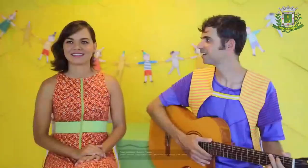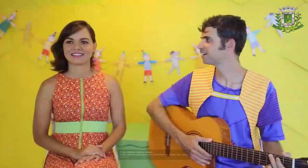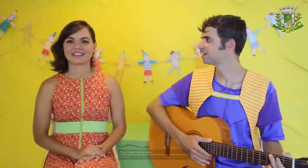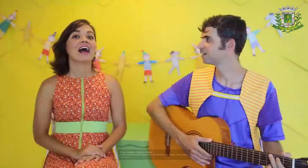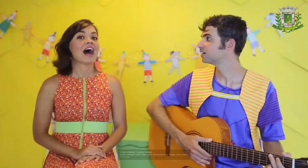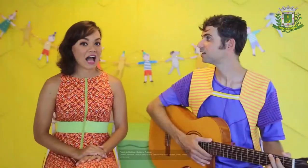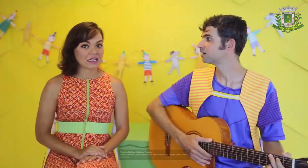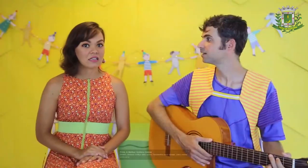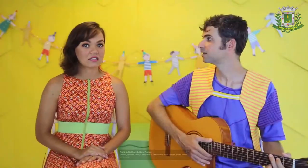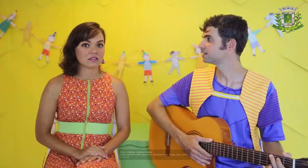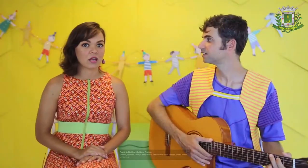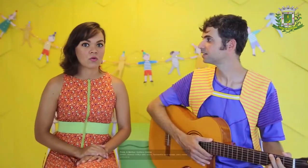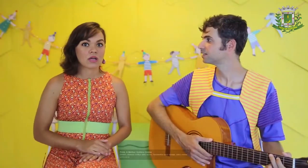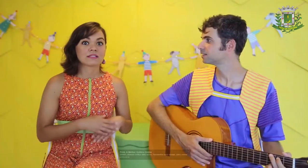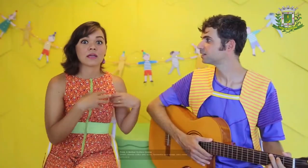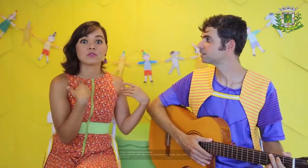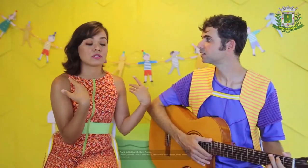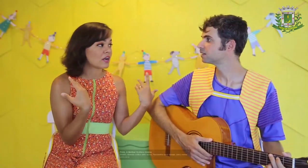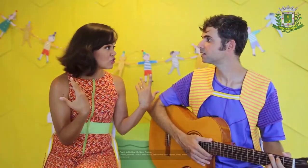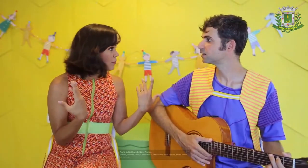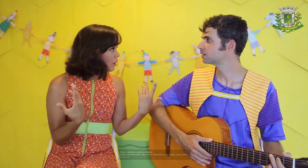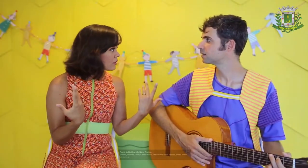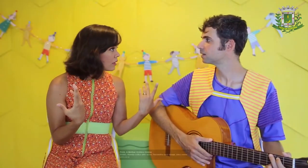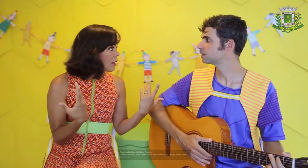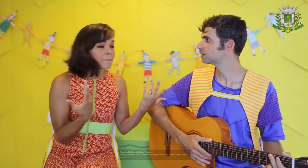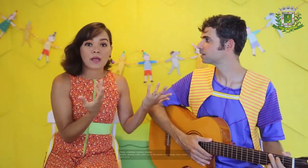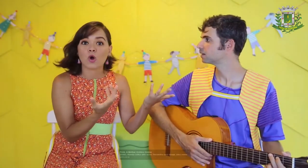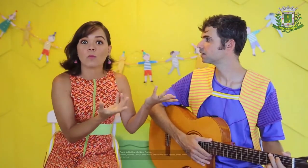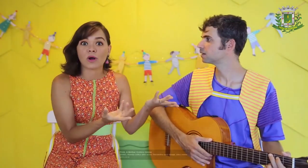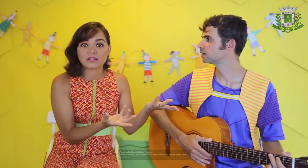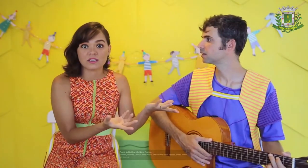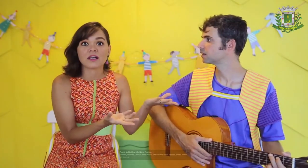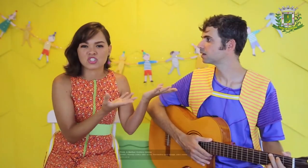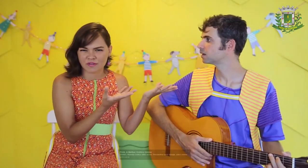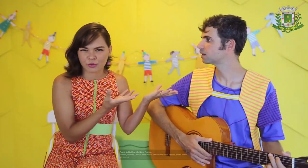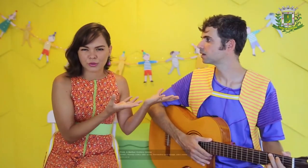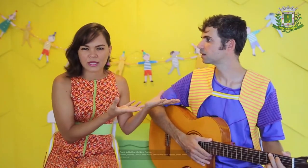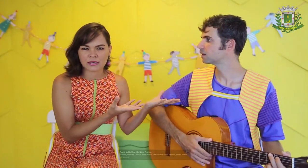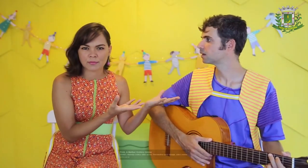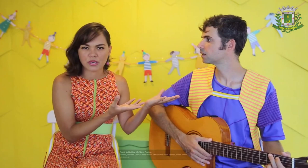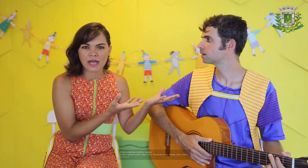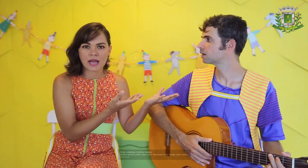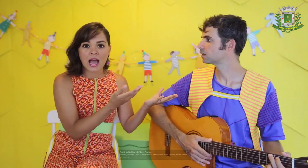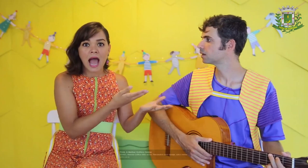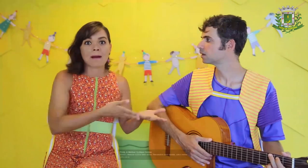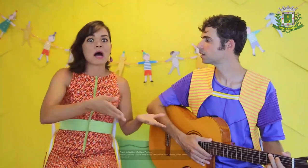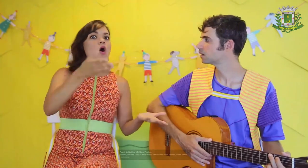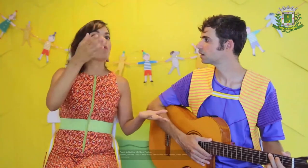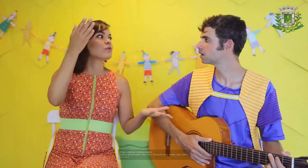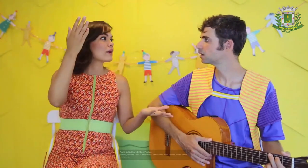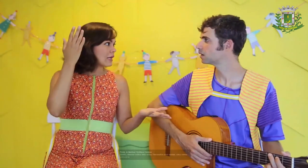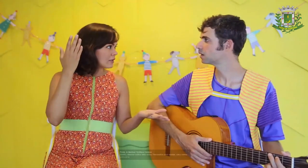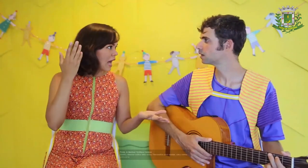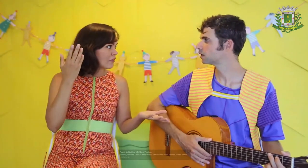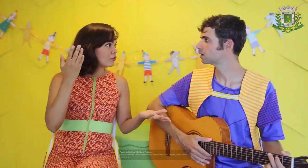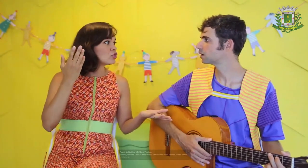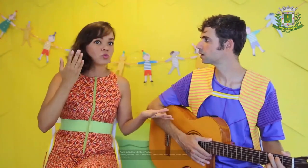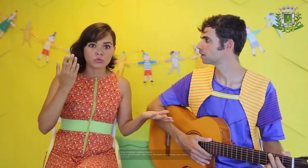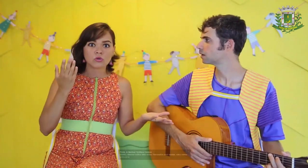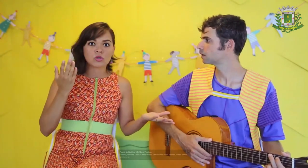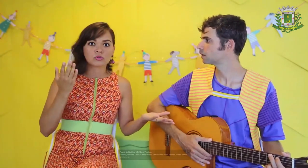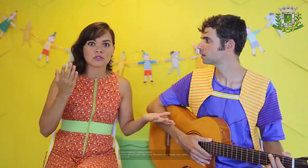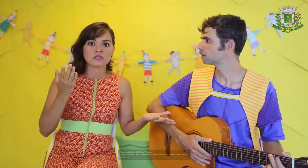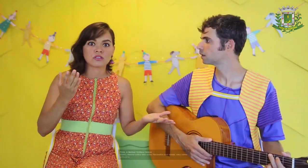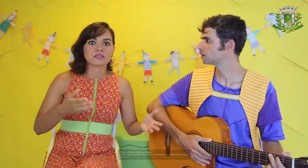presa. Anansi, então, saiu de trás da moita, pegou Moatia, que estava grudada na boneca, amarrou-a no galho da